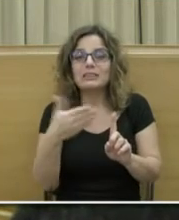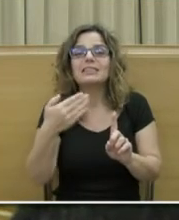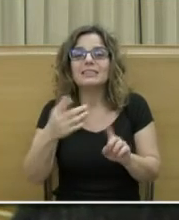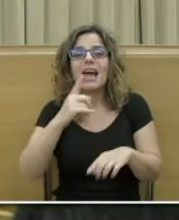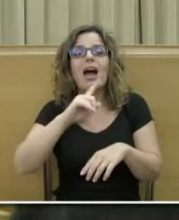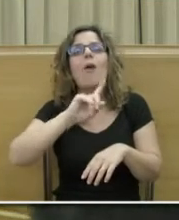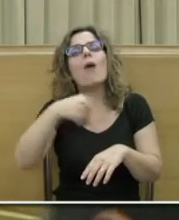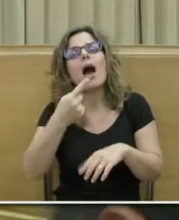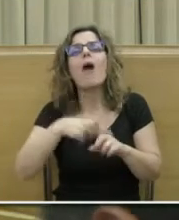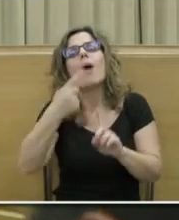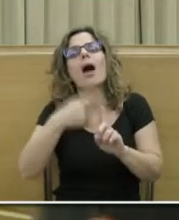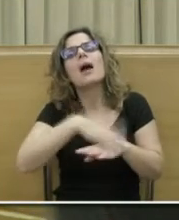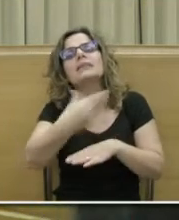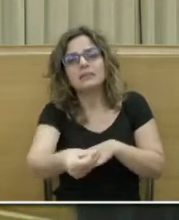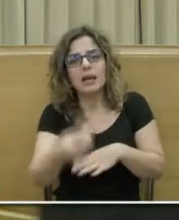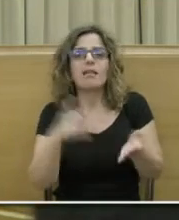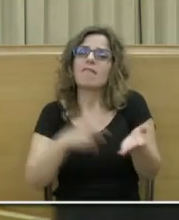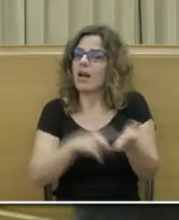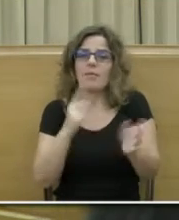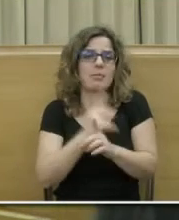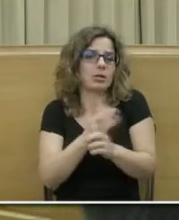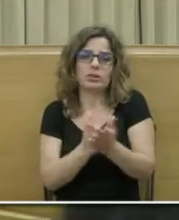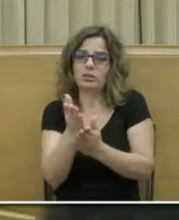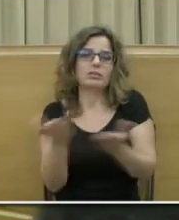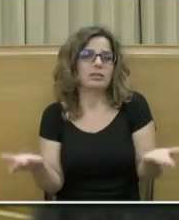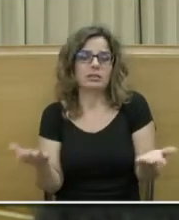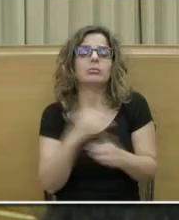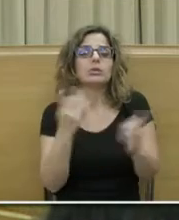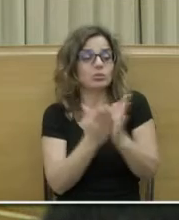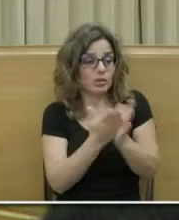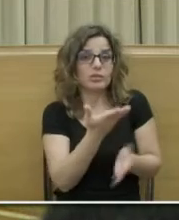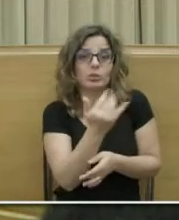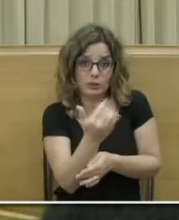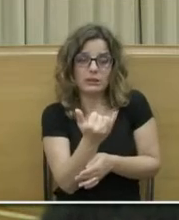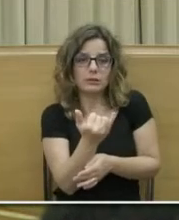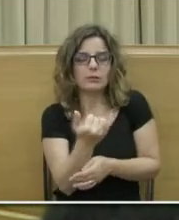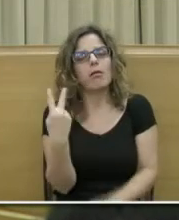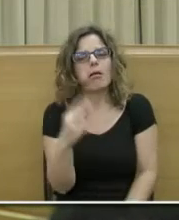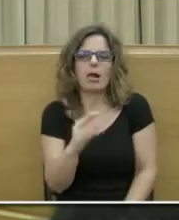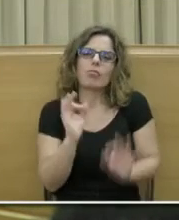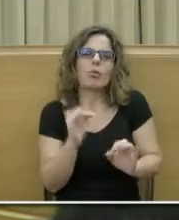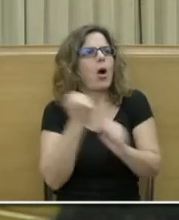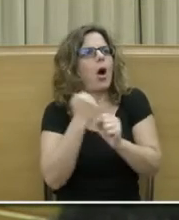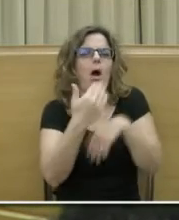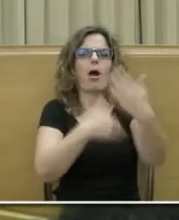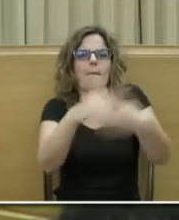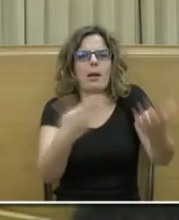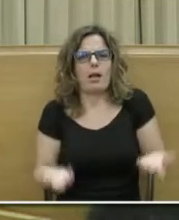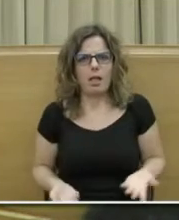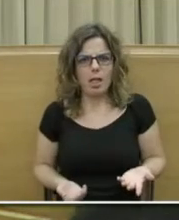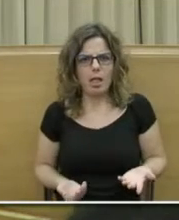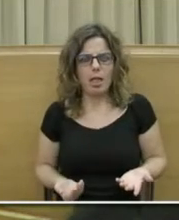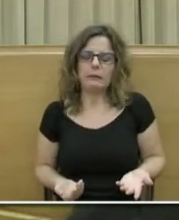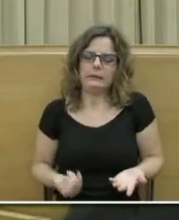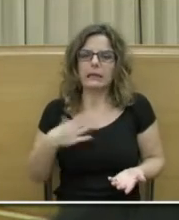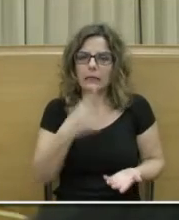em falta a intervenção em 12 escolas, pois das 12 escolas em falta, apenas 2 estão em obra. Isto significa que